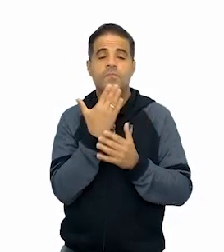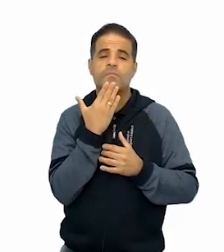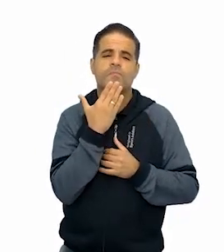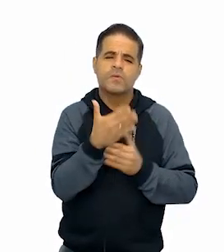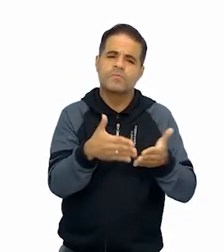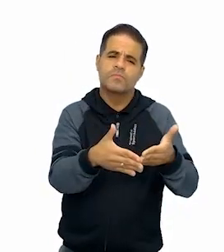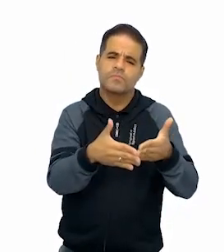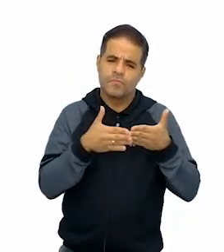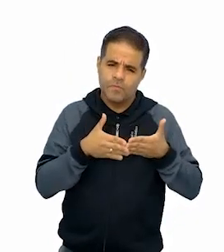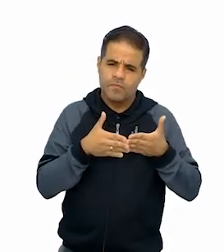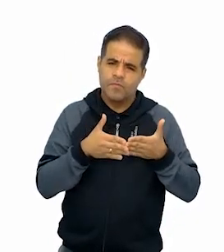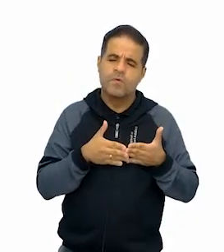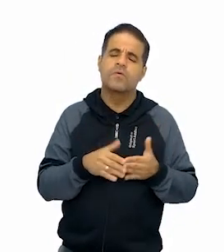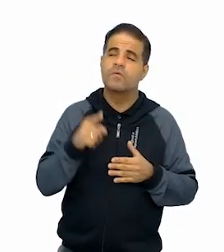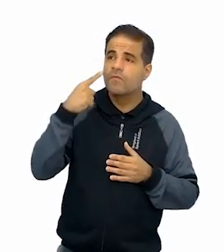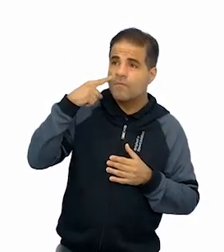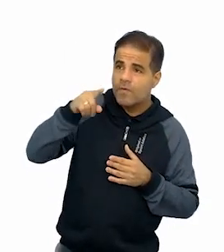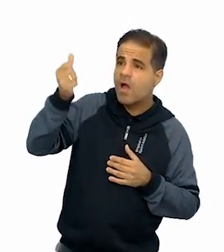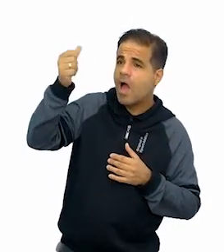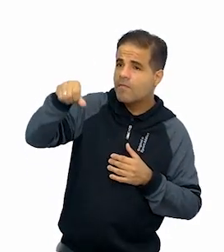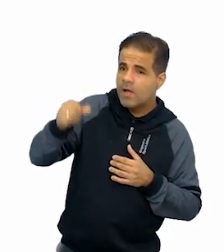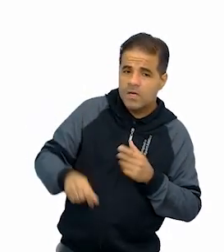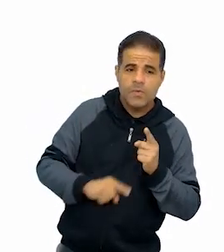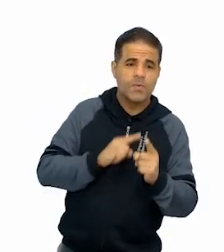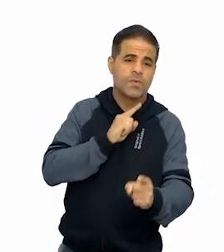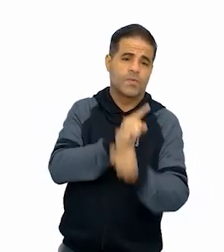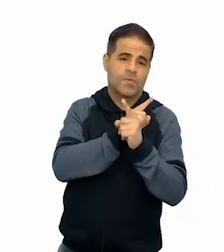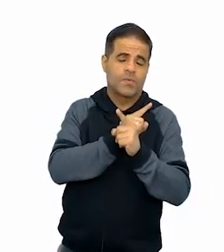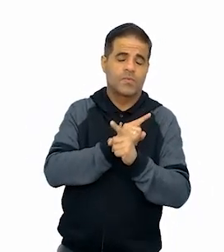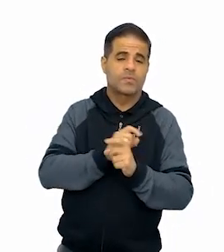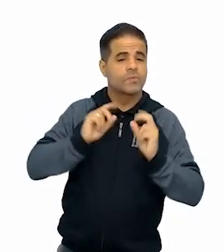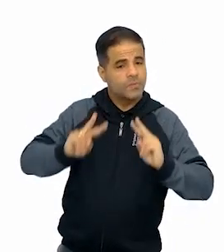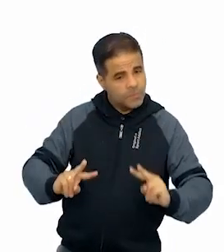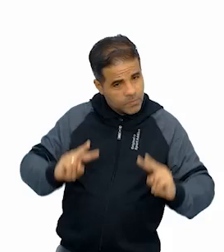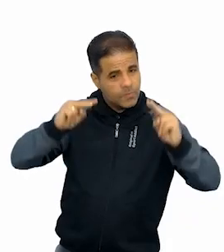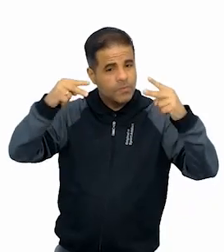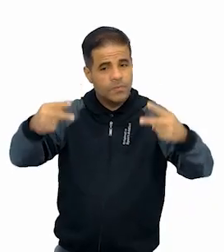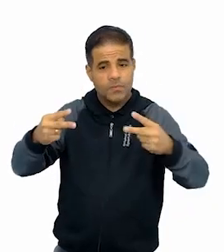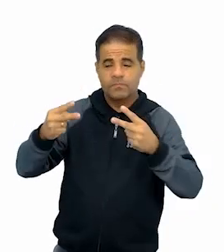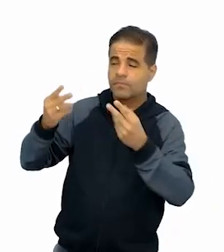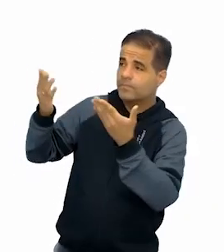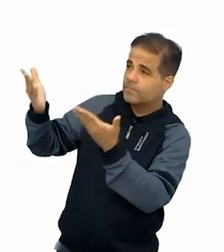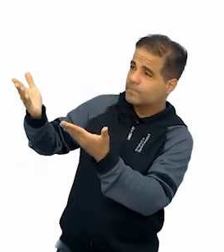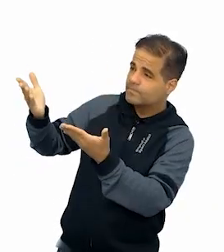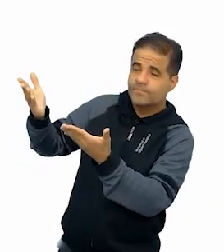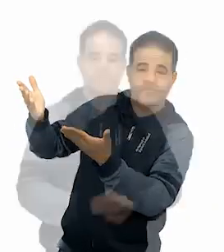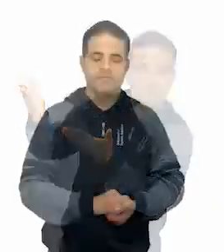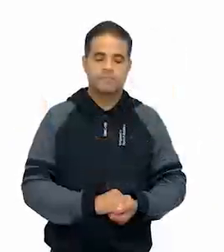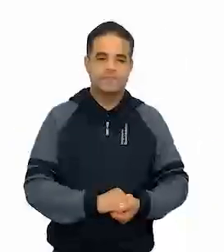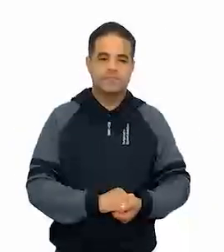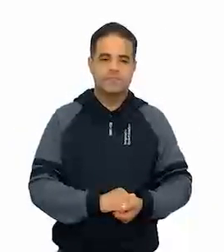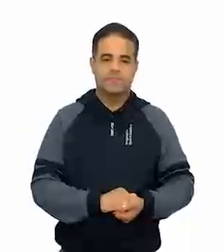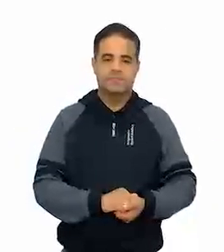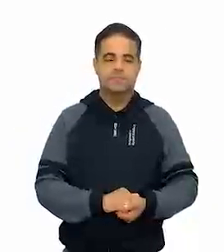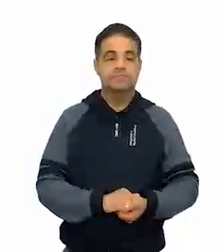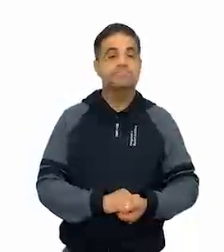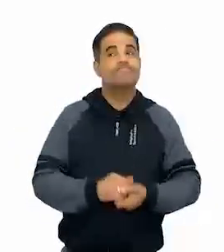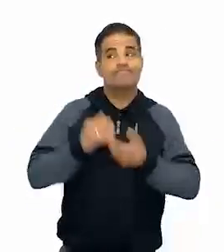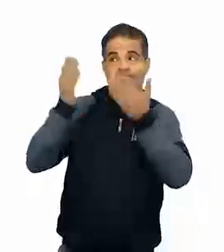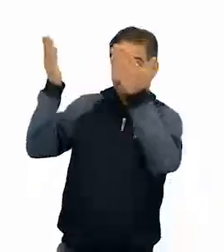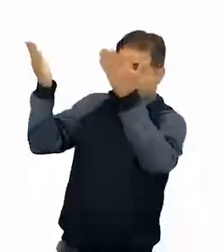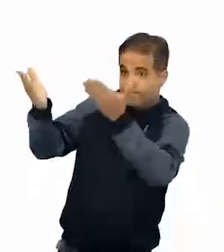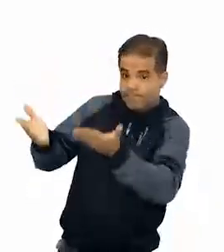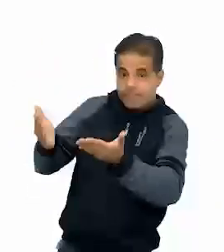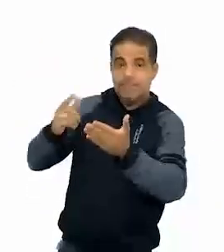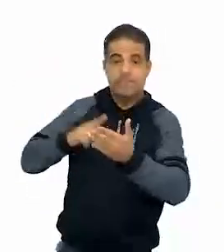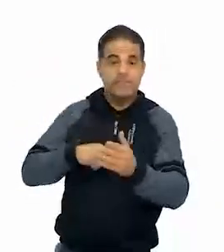por favor, que vocês avaliem o nosso encontro por meio do link disponível na tela, ok? E aqui nós